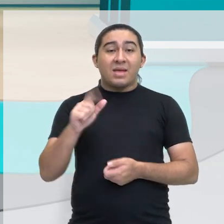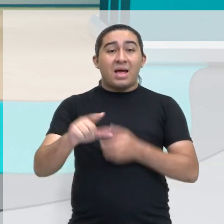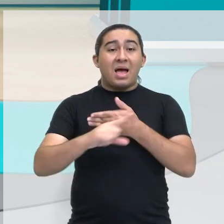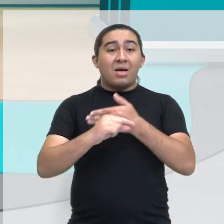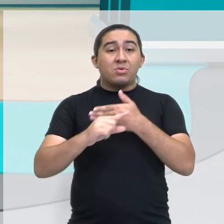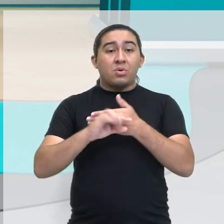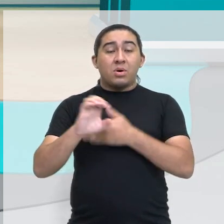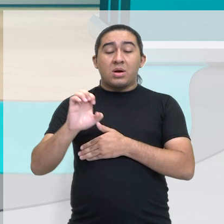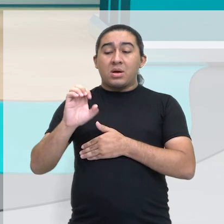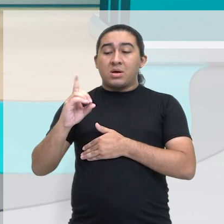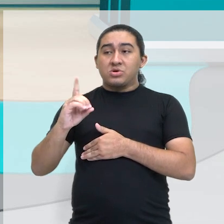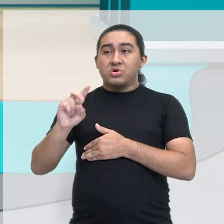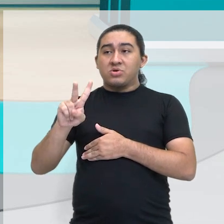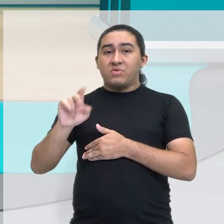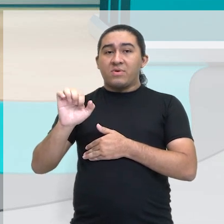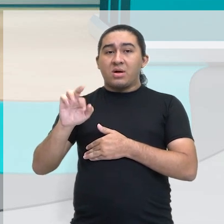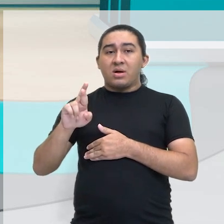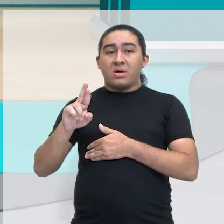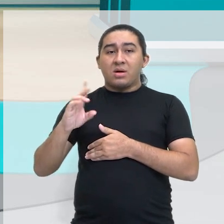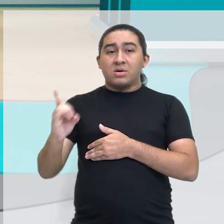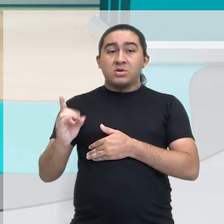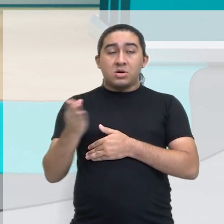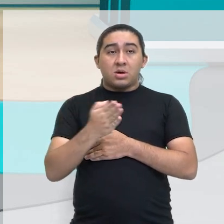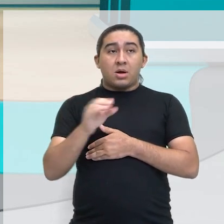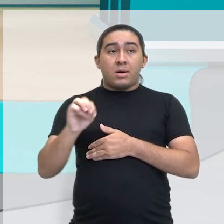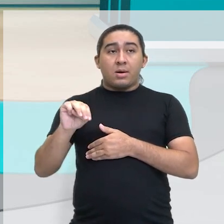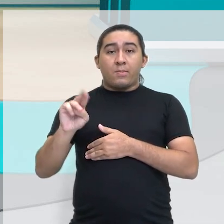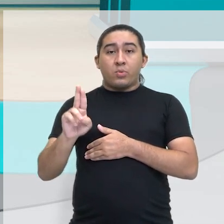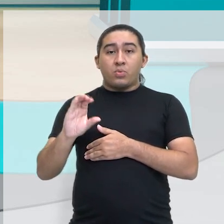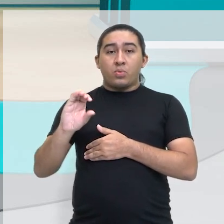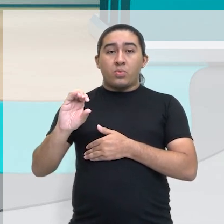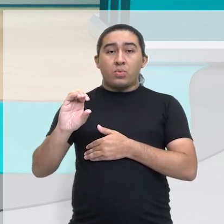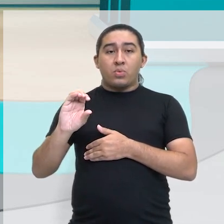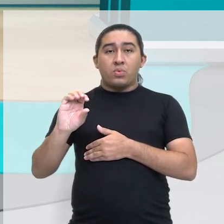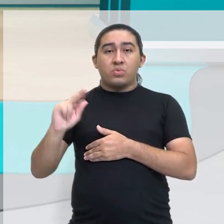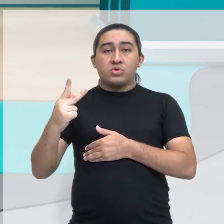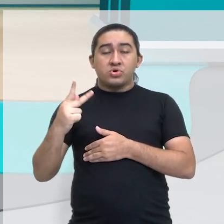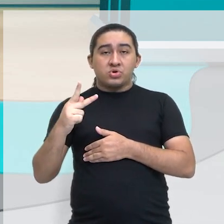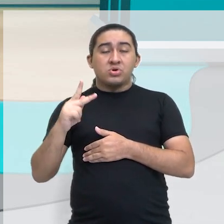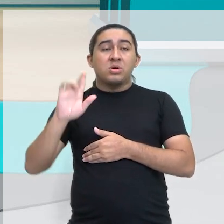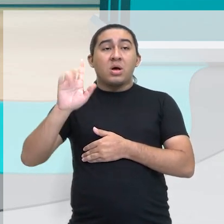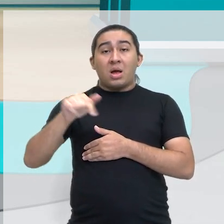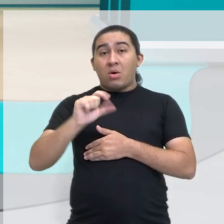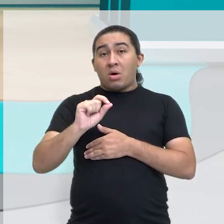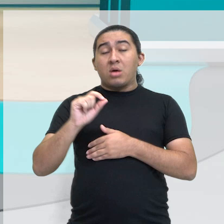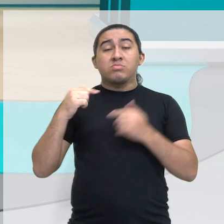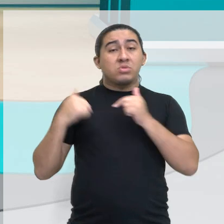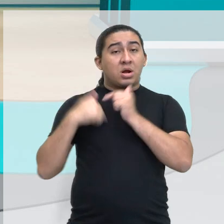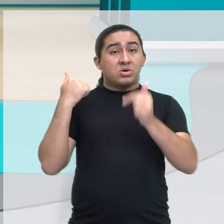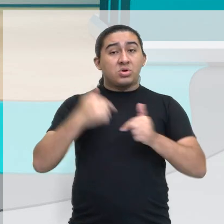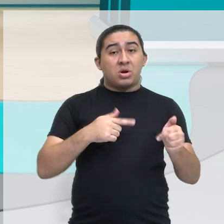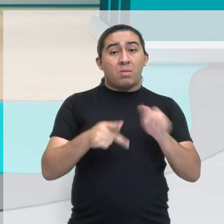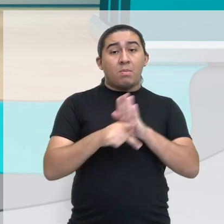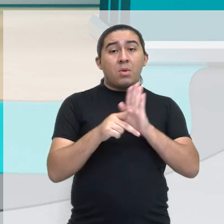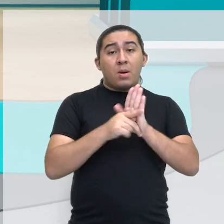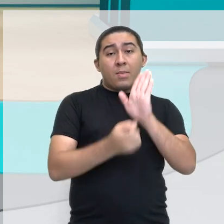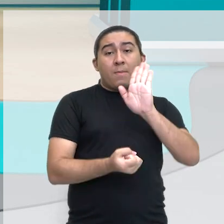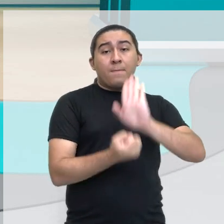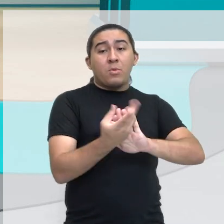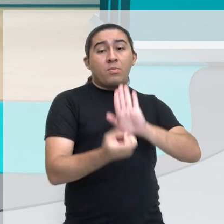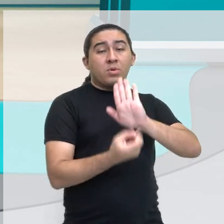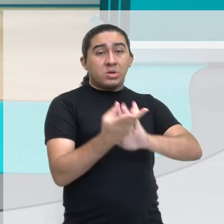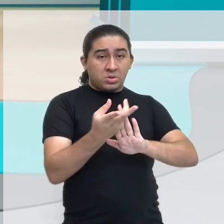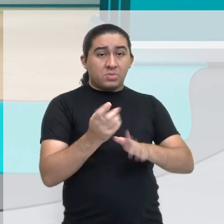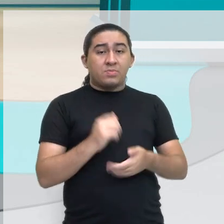Edvard Munch, ou seja, essa pintura aqui foi a mais tradicional do movimento expressionista. Então, diferentemente